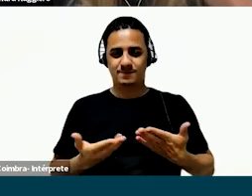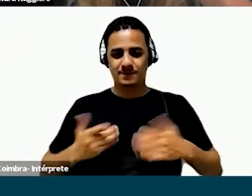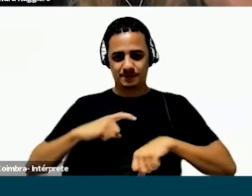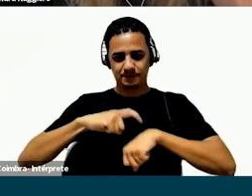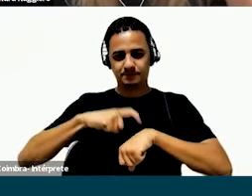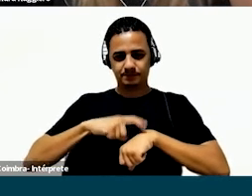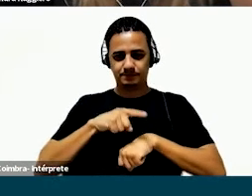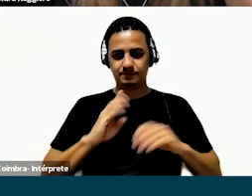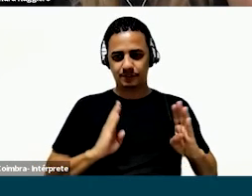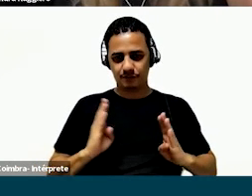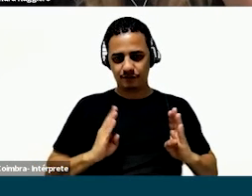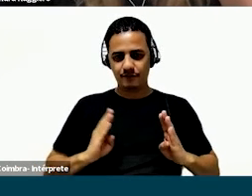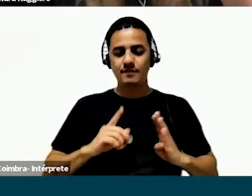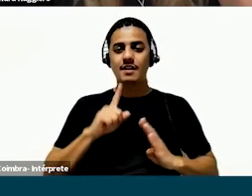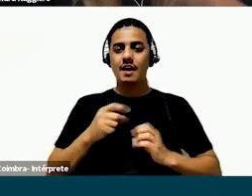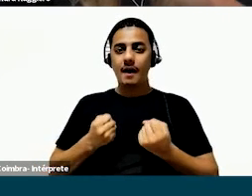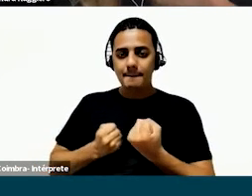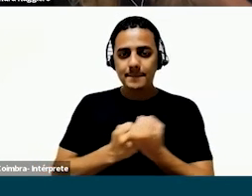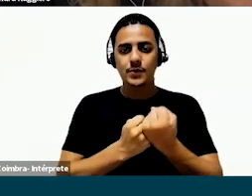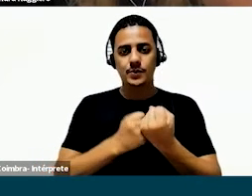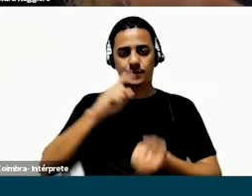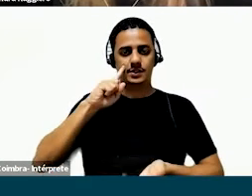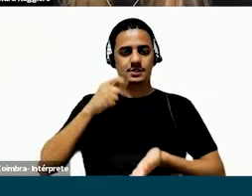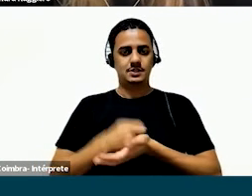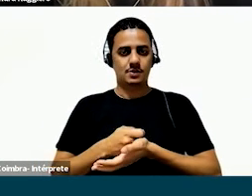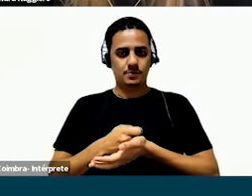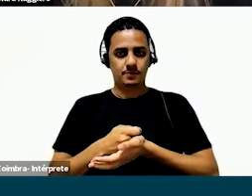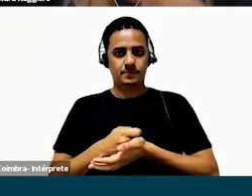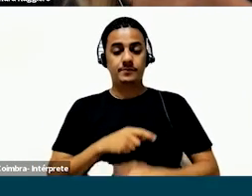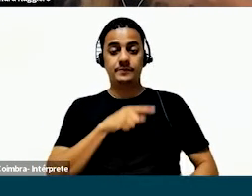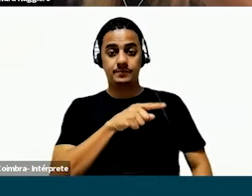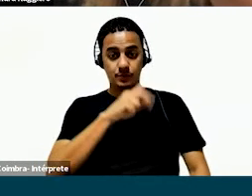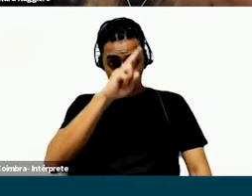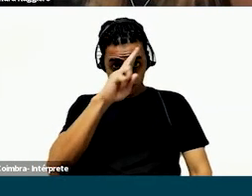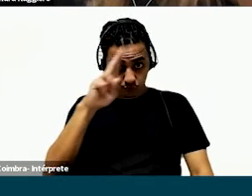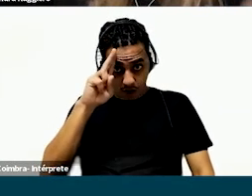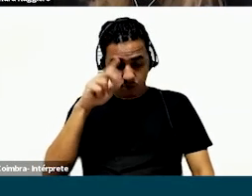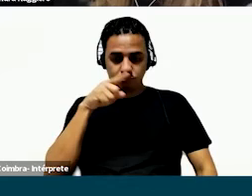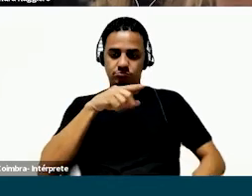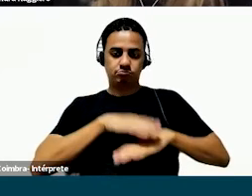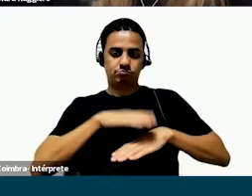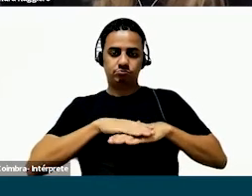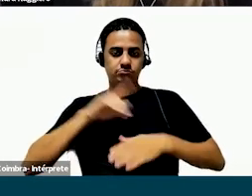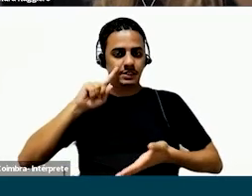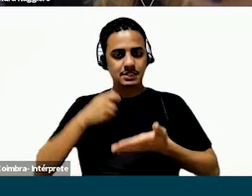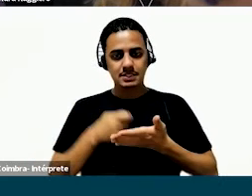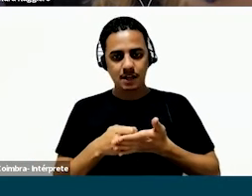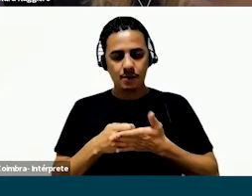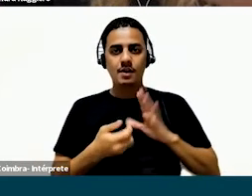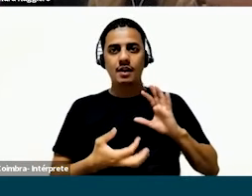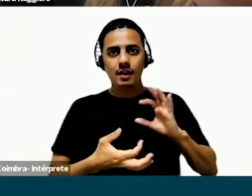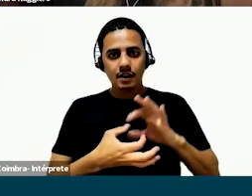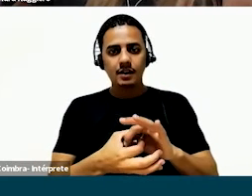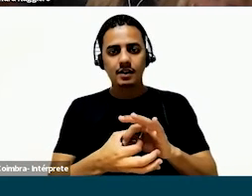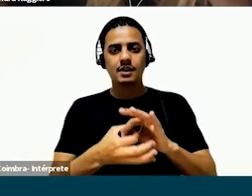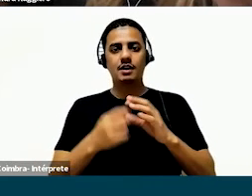ele serviu, neste momento, nessa fase, como um apoio à decisão. a usuária que toma a